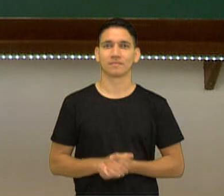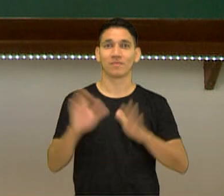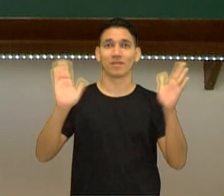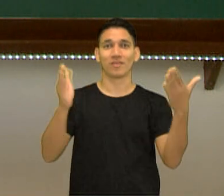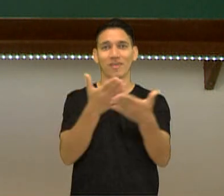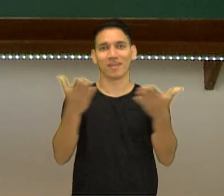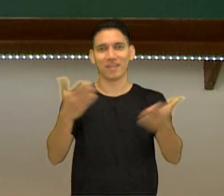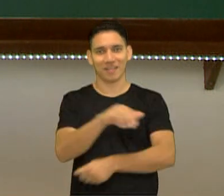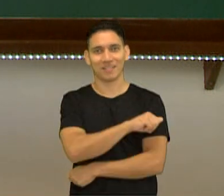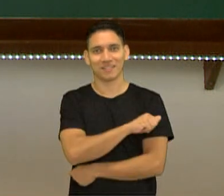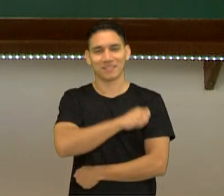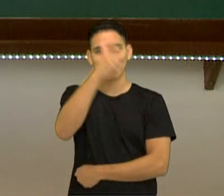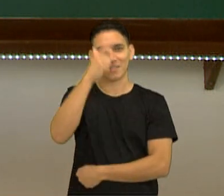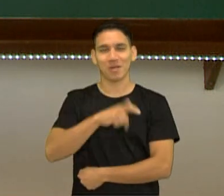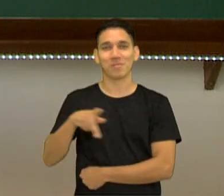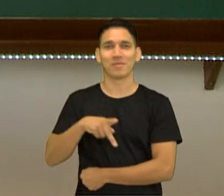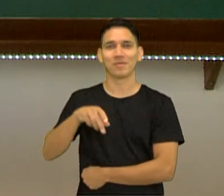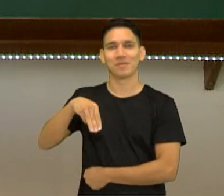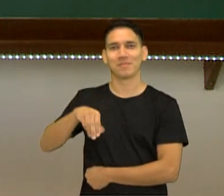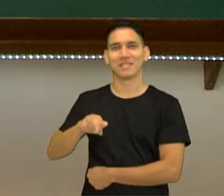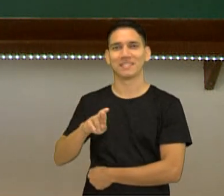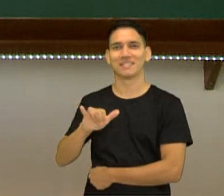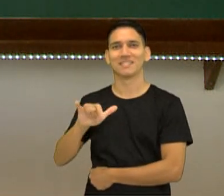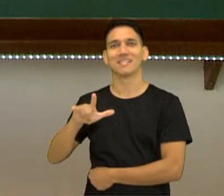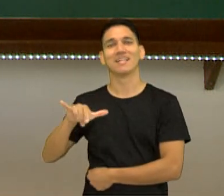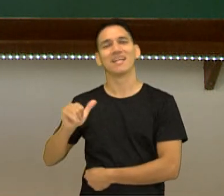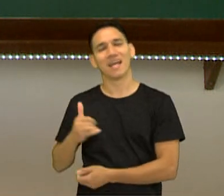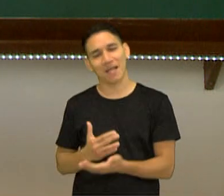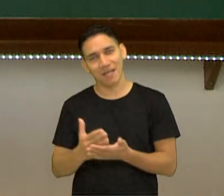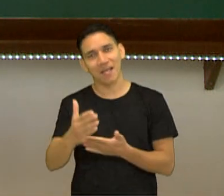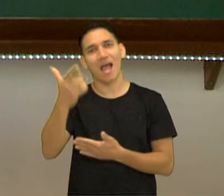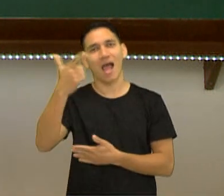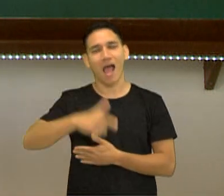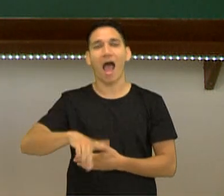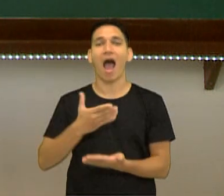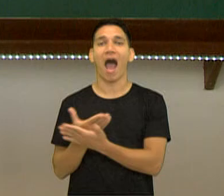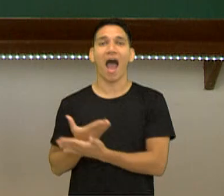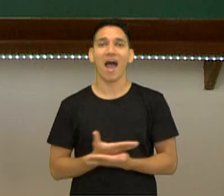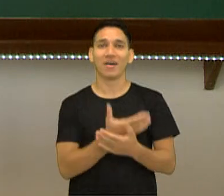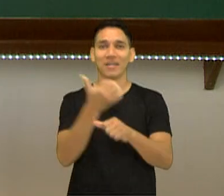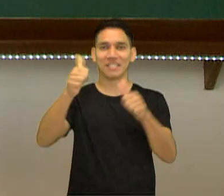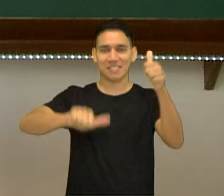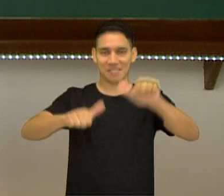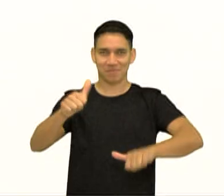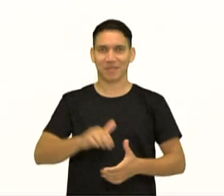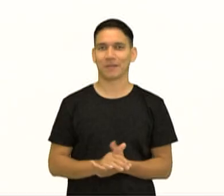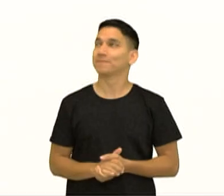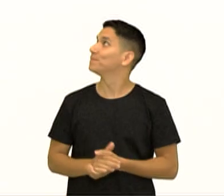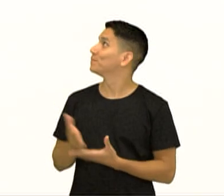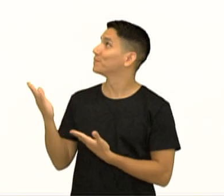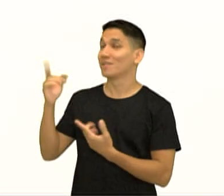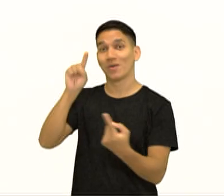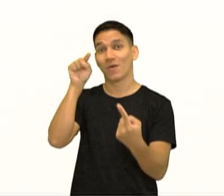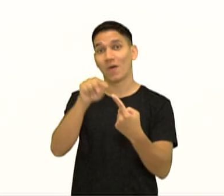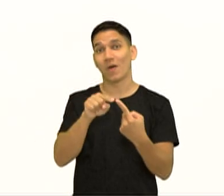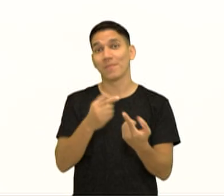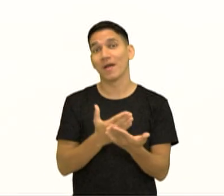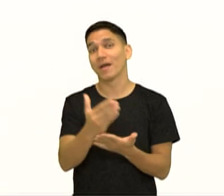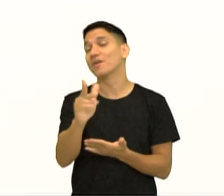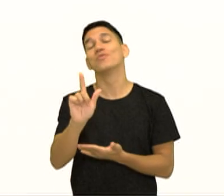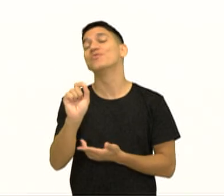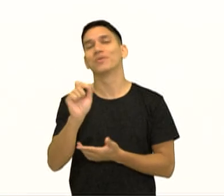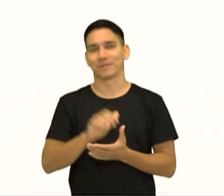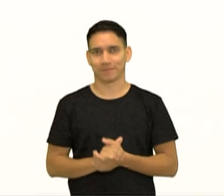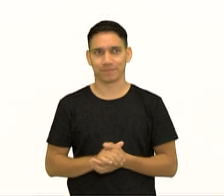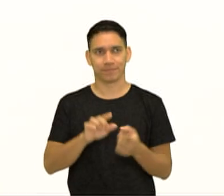Olá, estudantes! Eu sou a professora Marília e vamos para mais uma aula de Química. Os objetivos da aula de hoje: conhecer